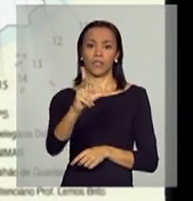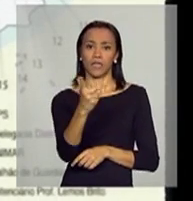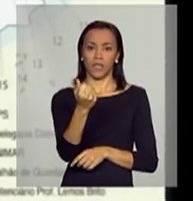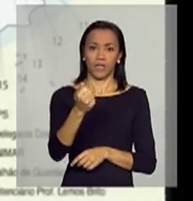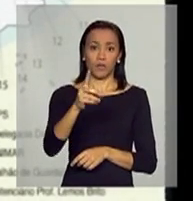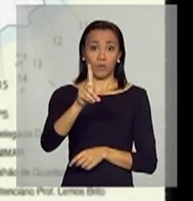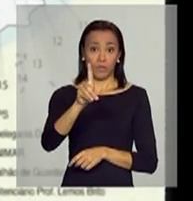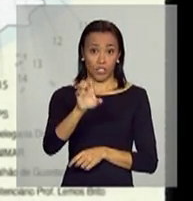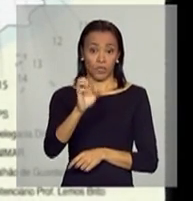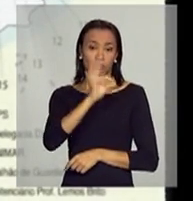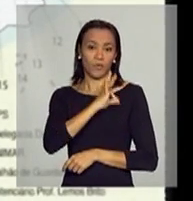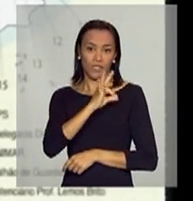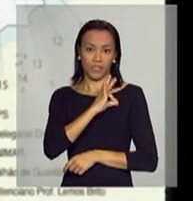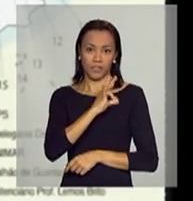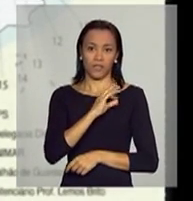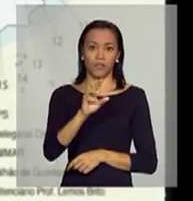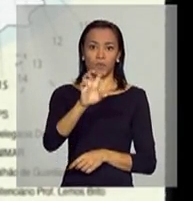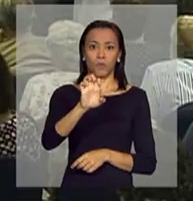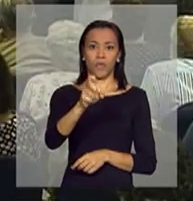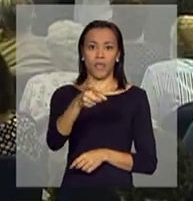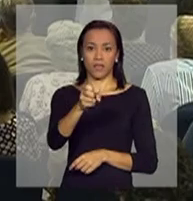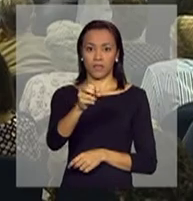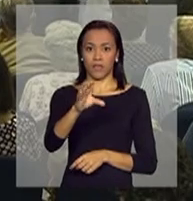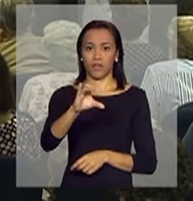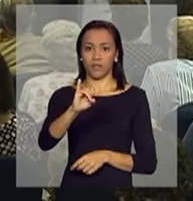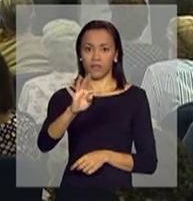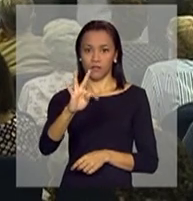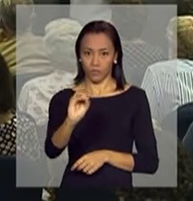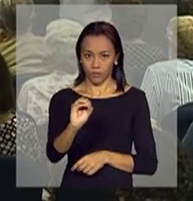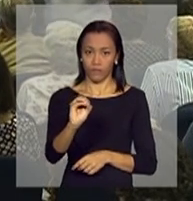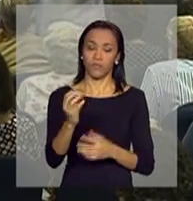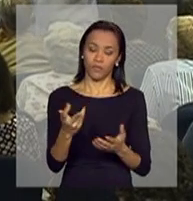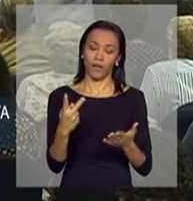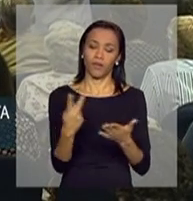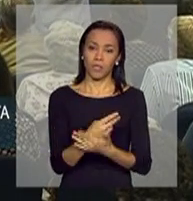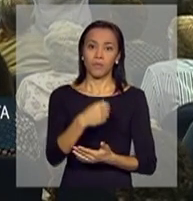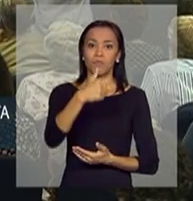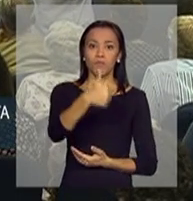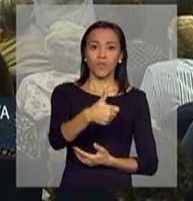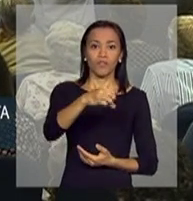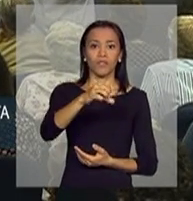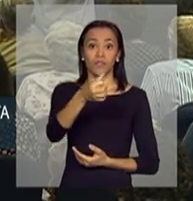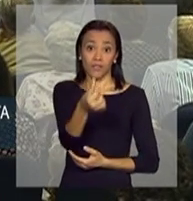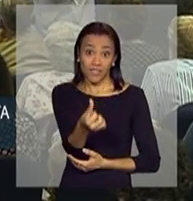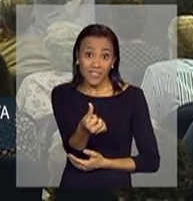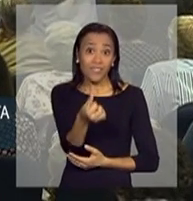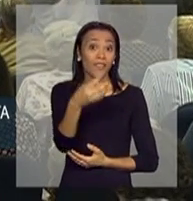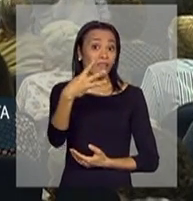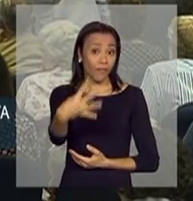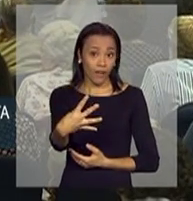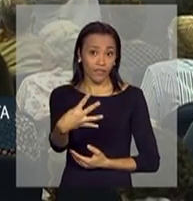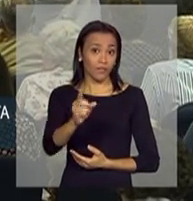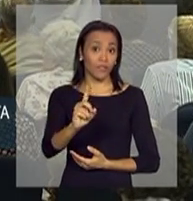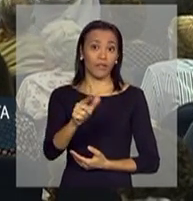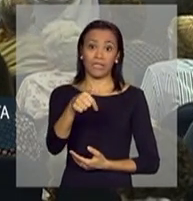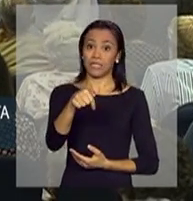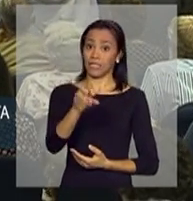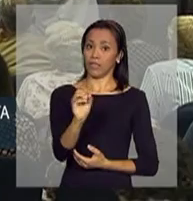situação do Rio de Janeiro em 1964. Não estamos tratando da década de 70.